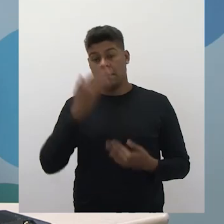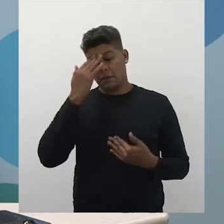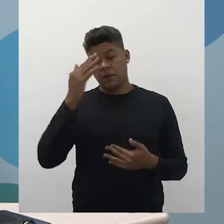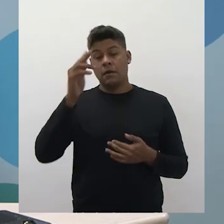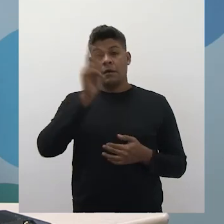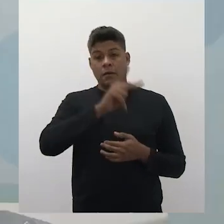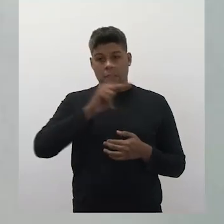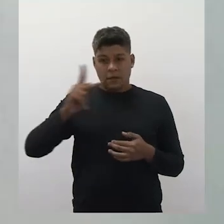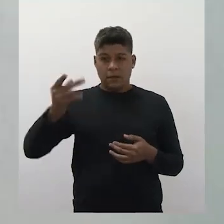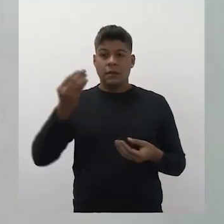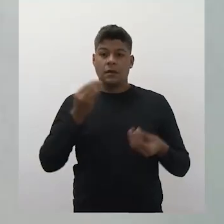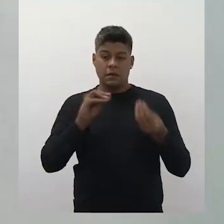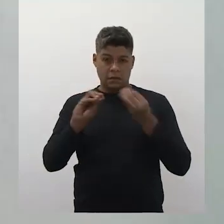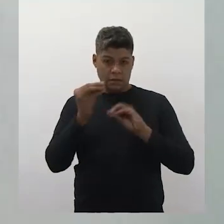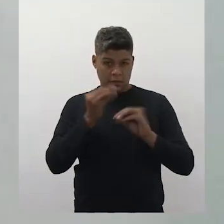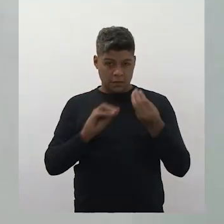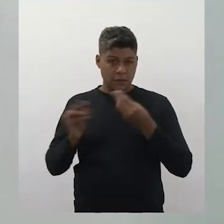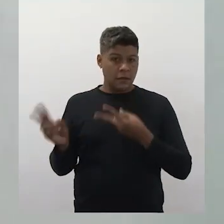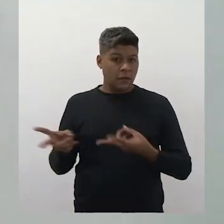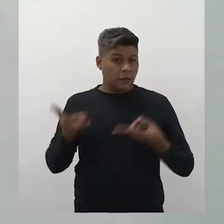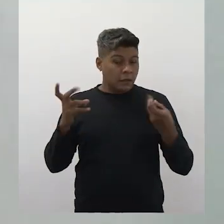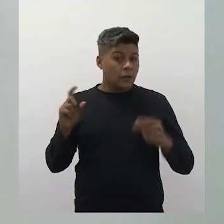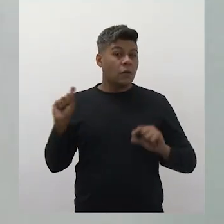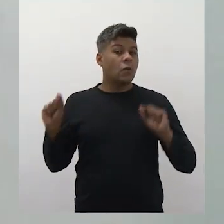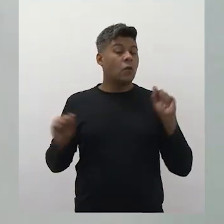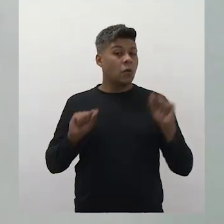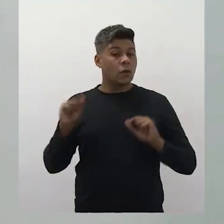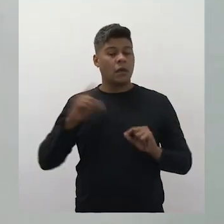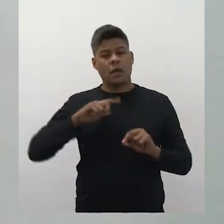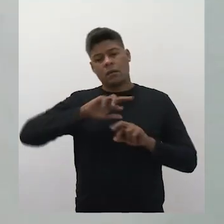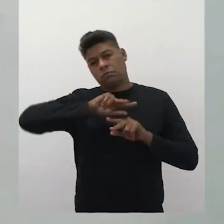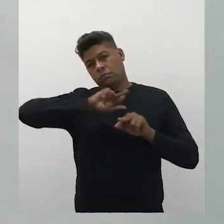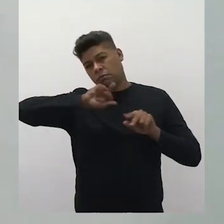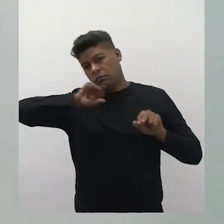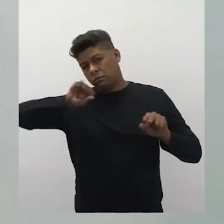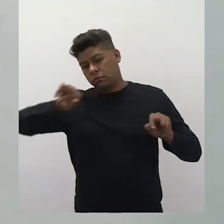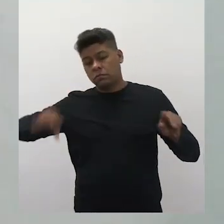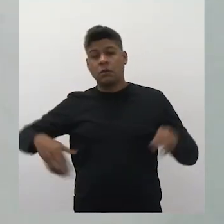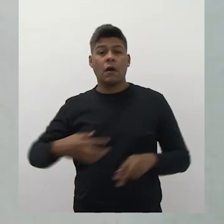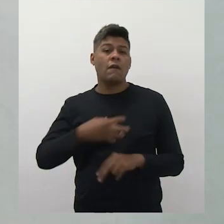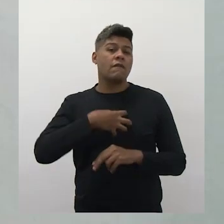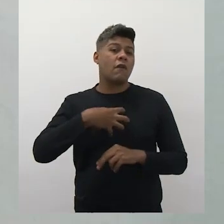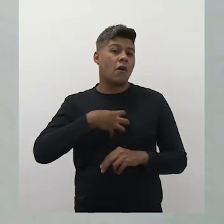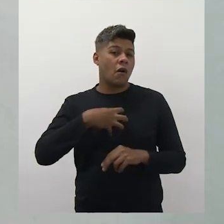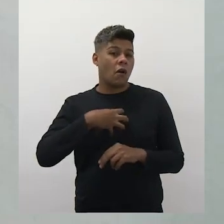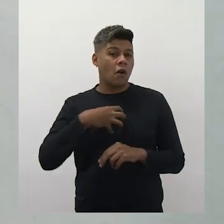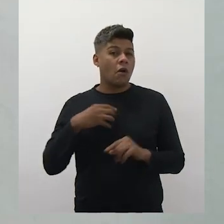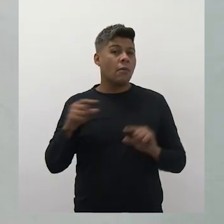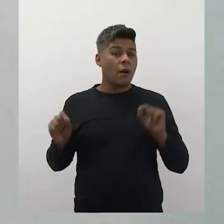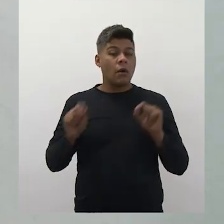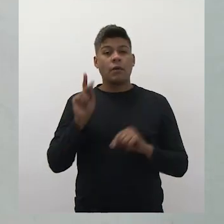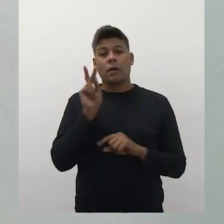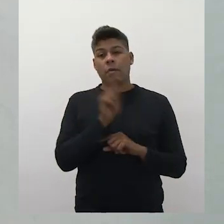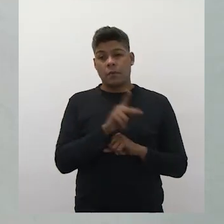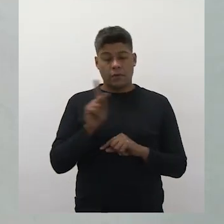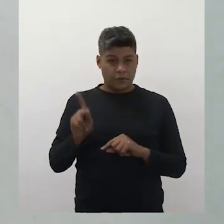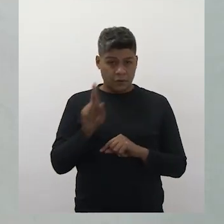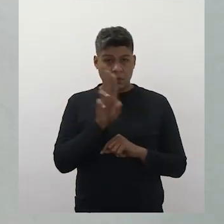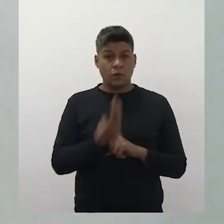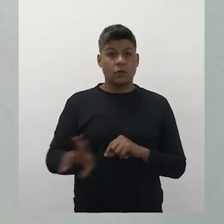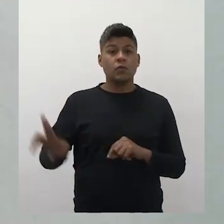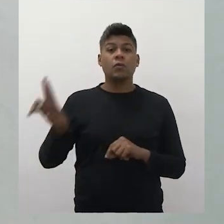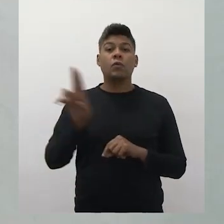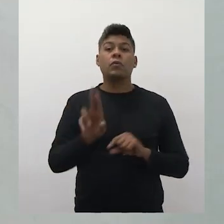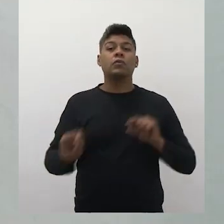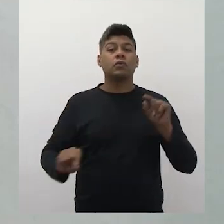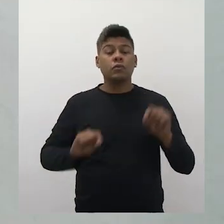É, nós percebemos aqui que são inúmeras formas, Marcelo, que os professores utilizam